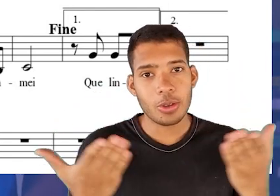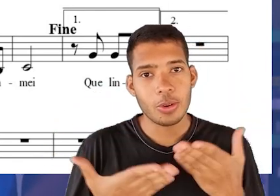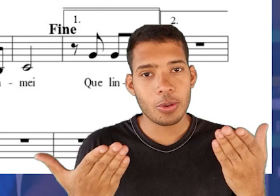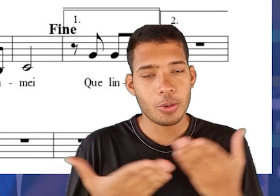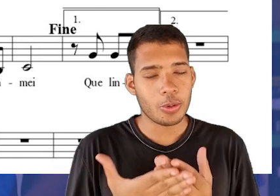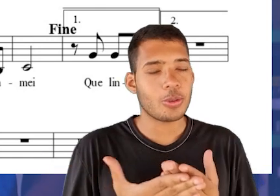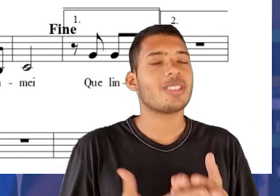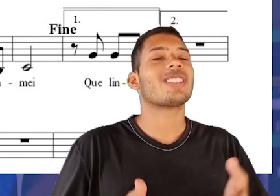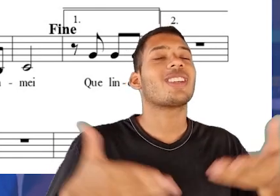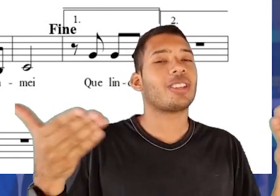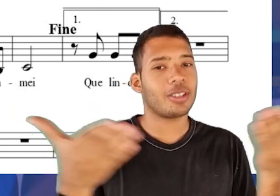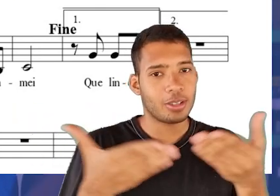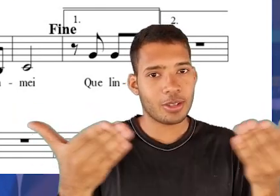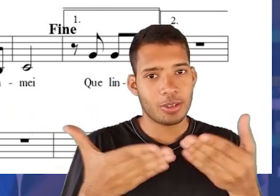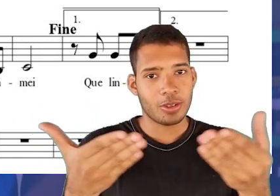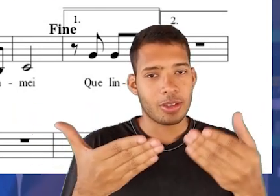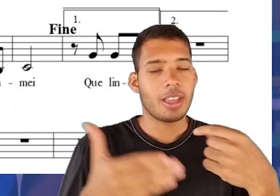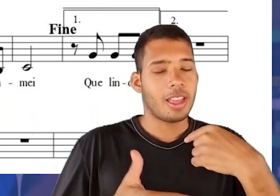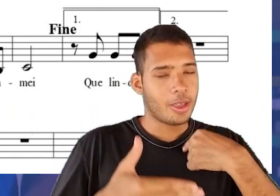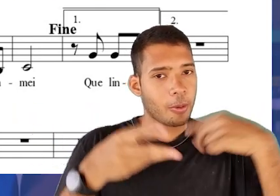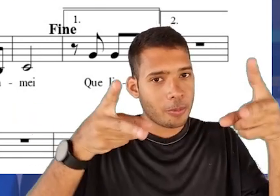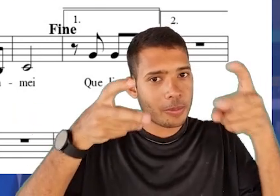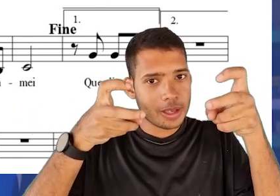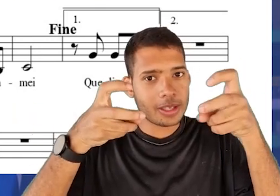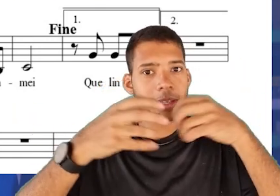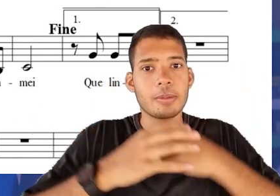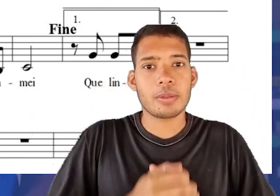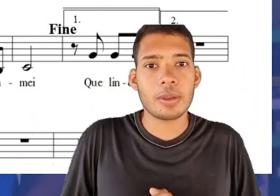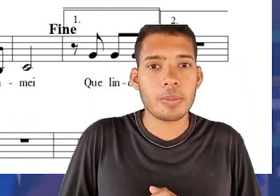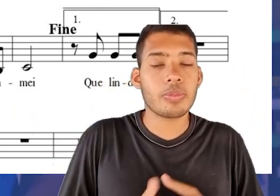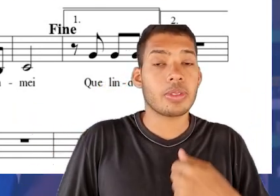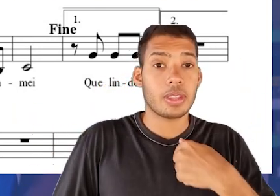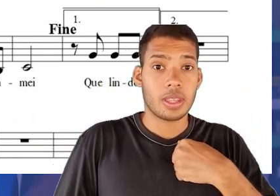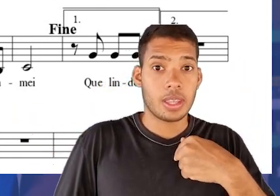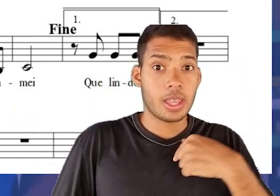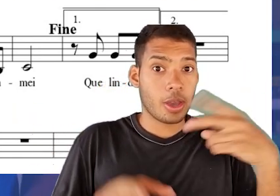que ainda hoje eu reparei.